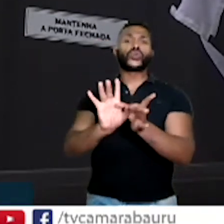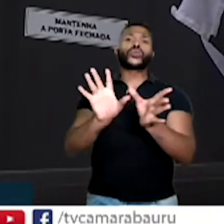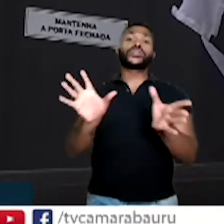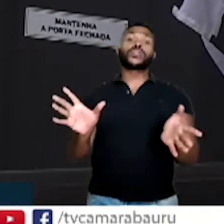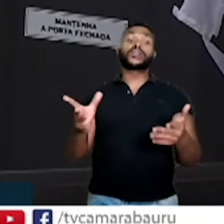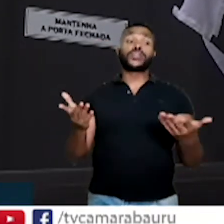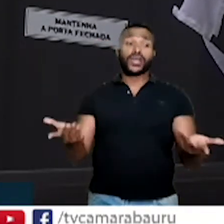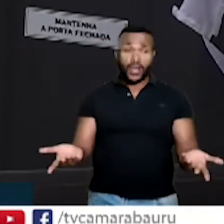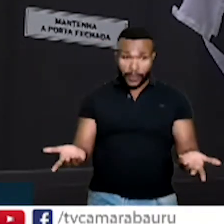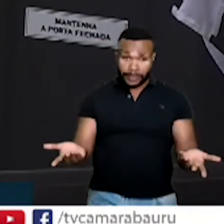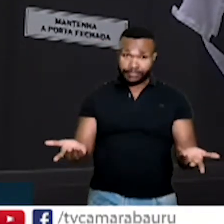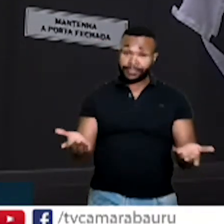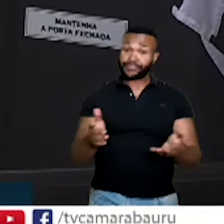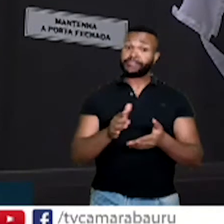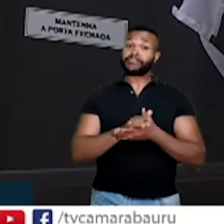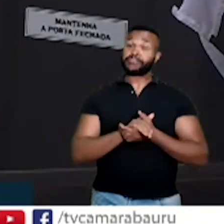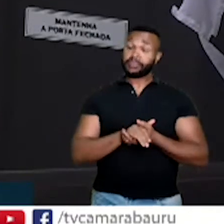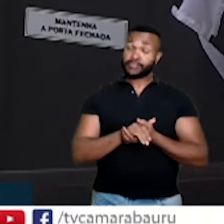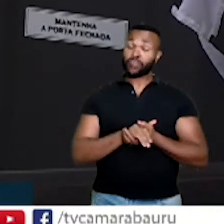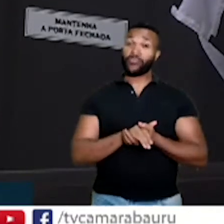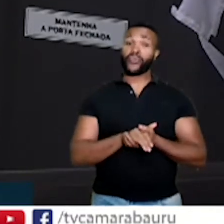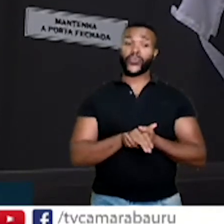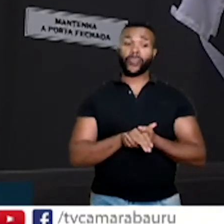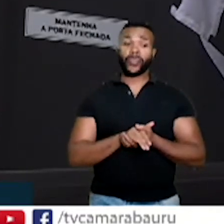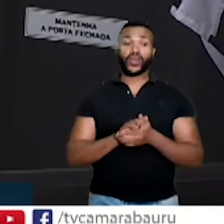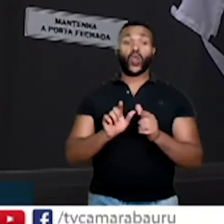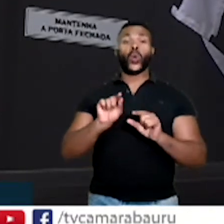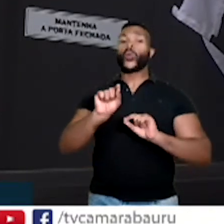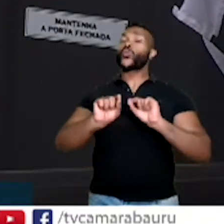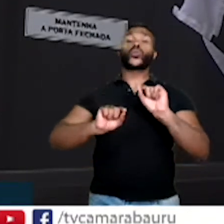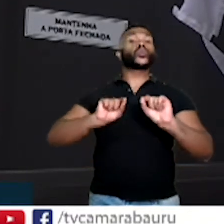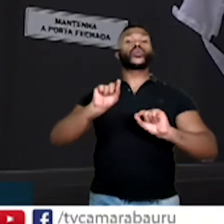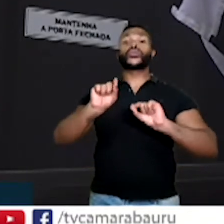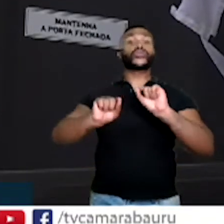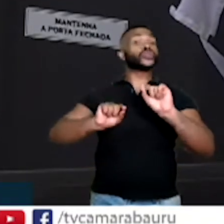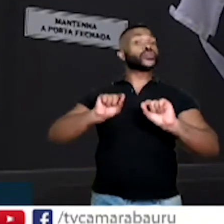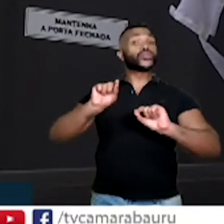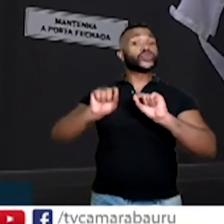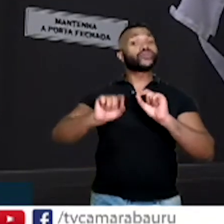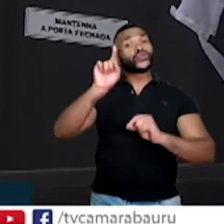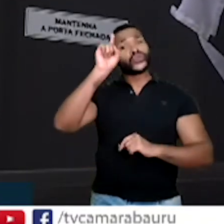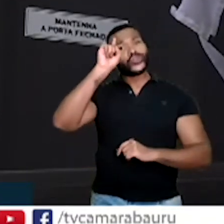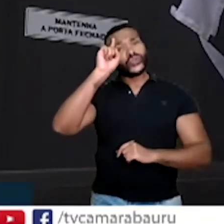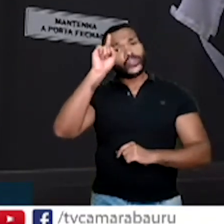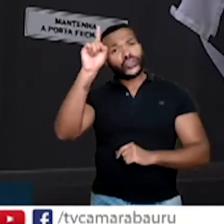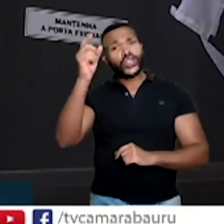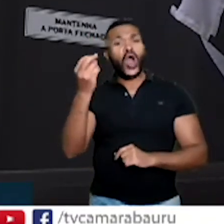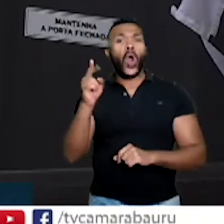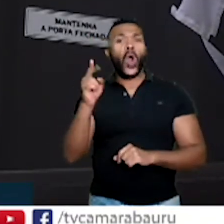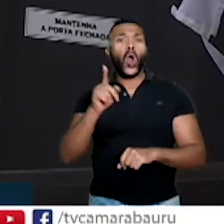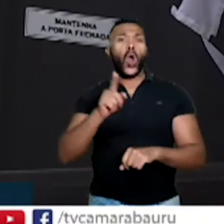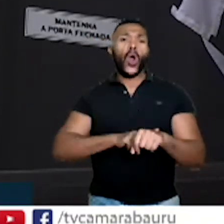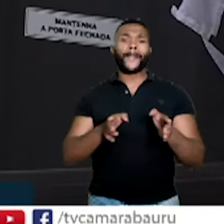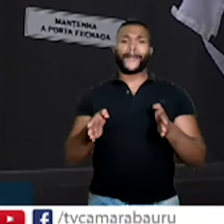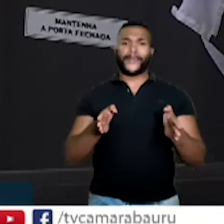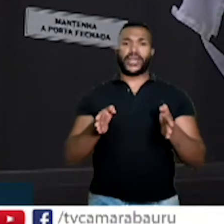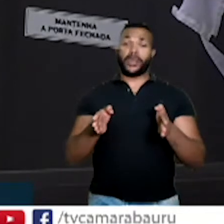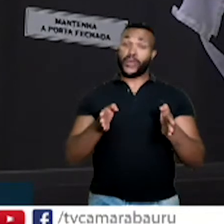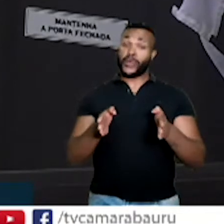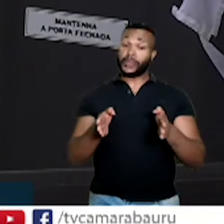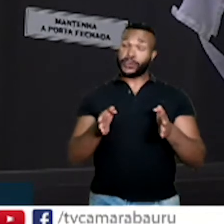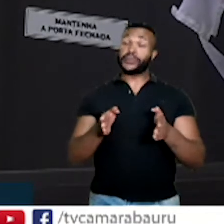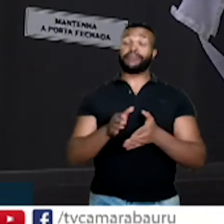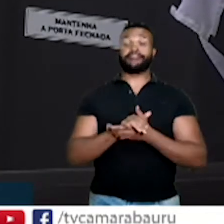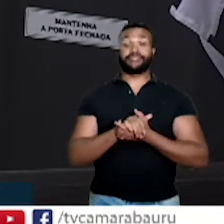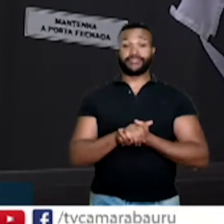né? O motivo, data ou período que aconteceu, né?